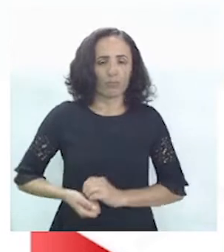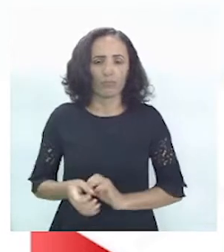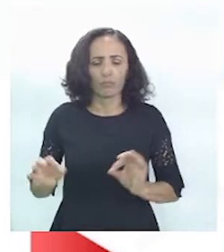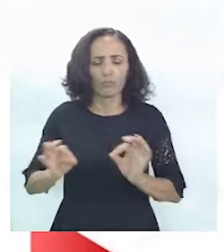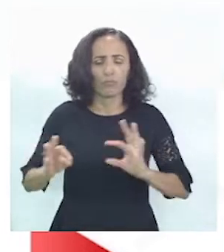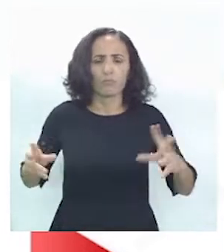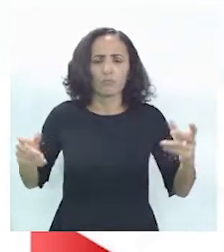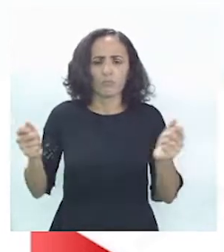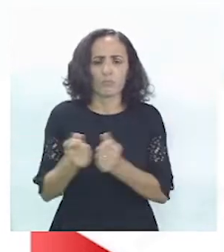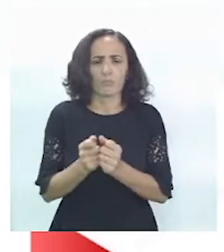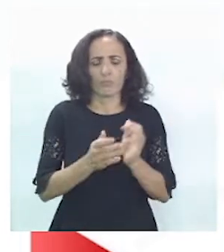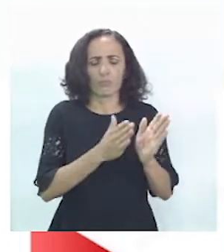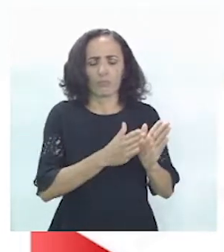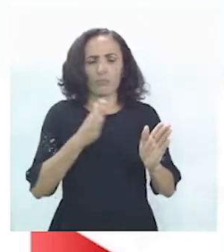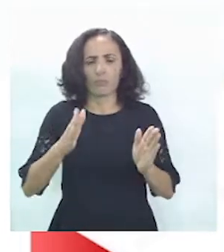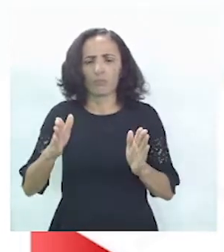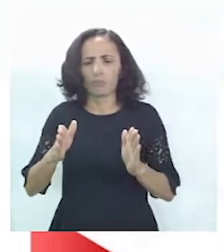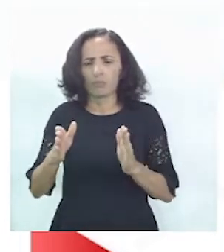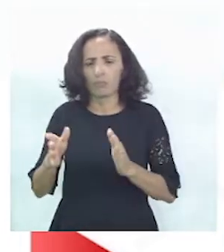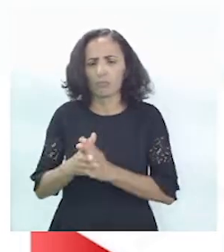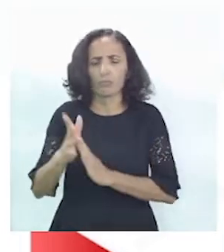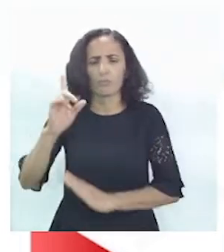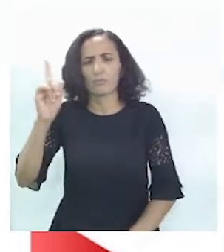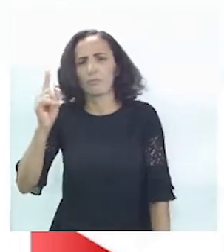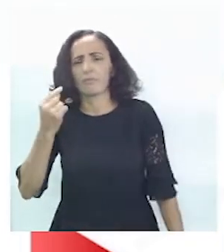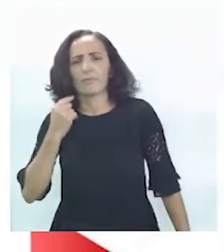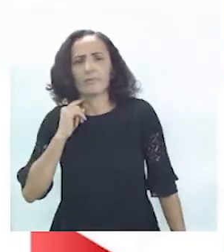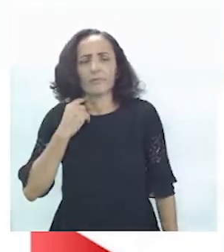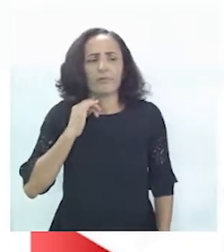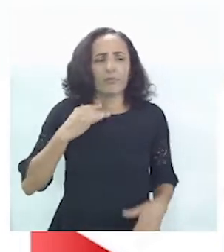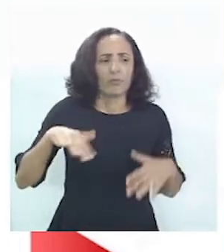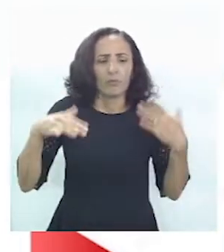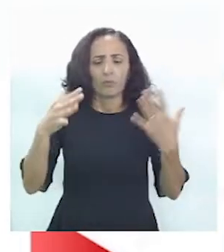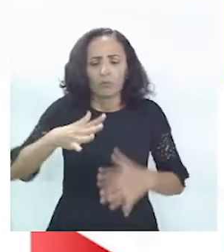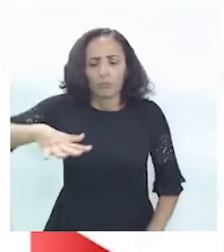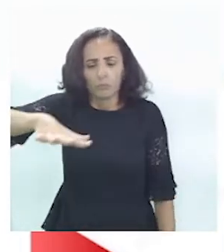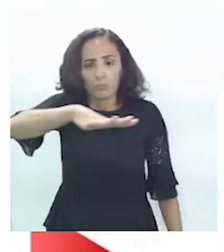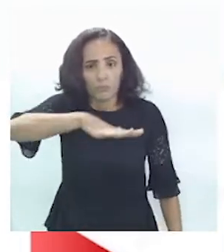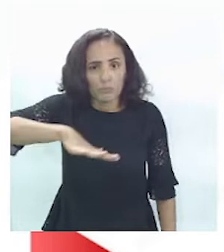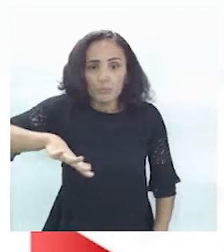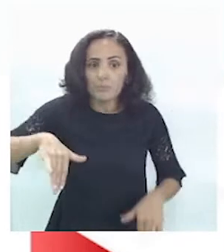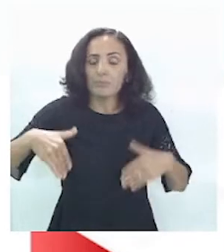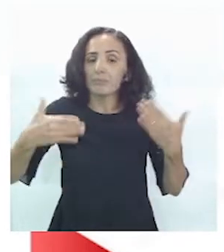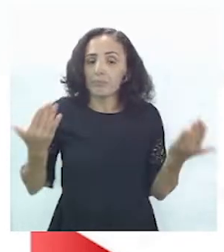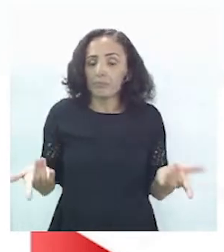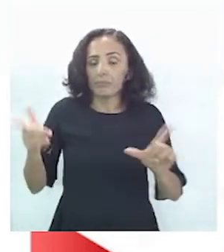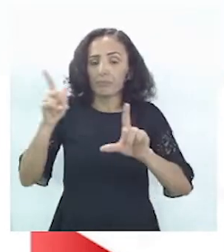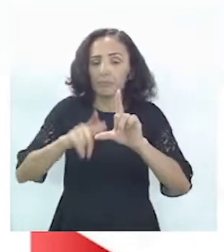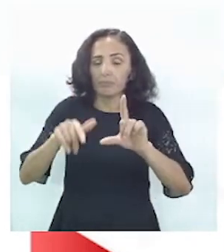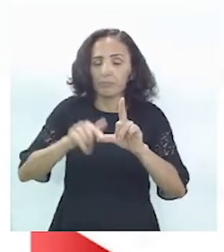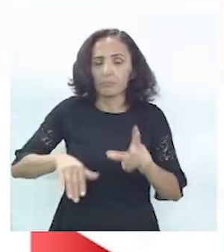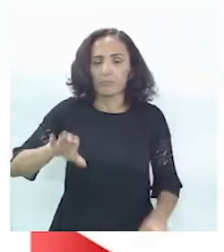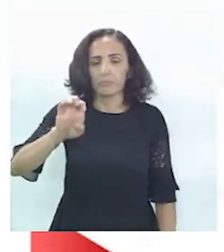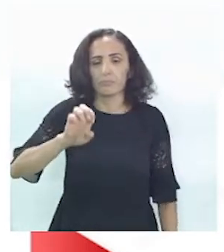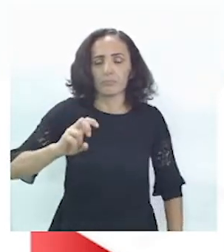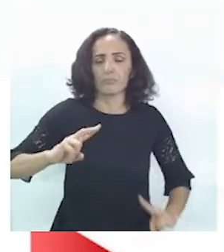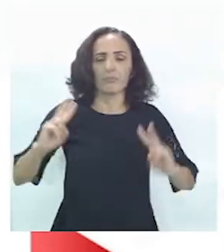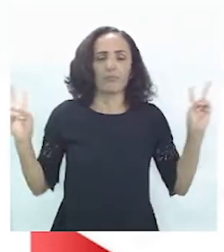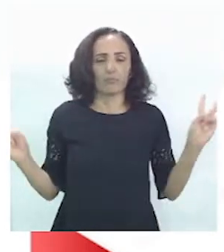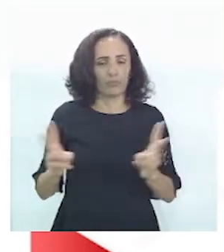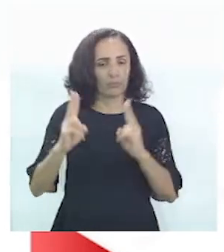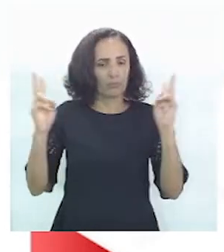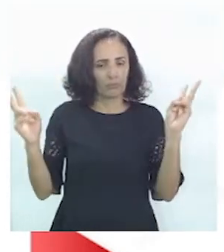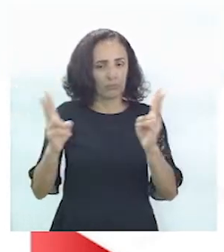uma grande quantidade de poluentes tóxicos na atmosfera. E a letra E,